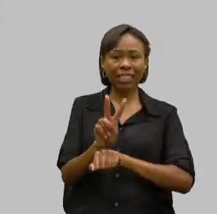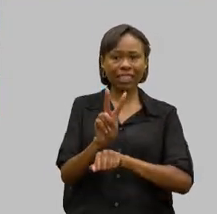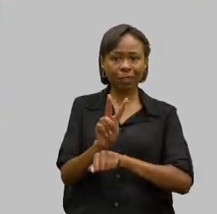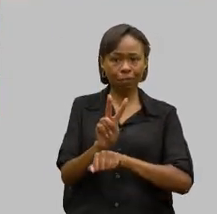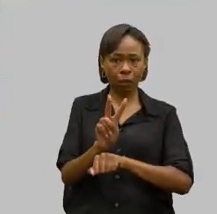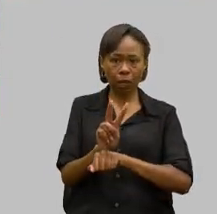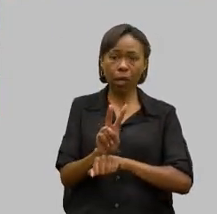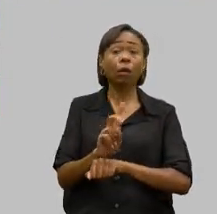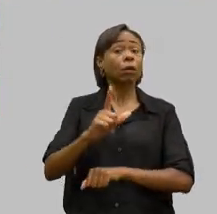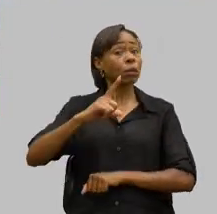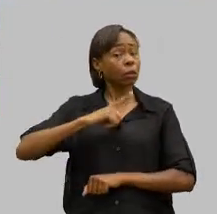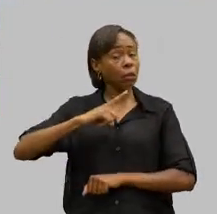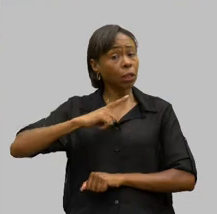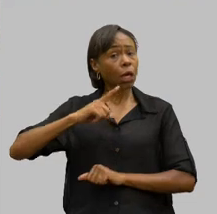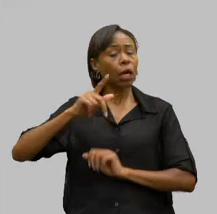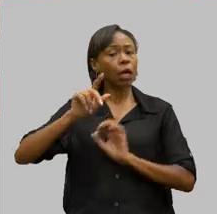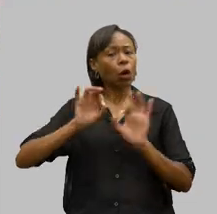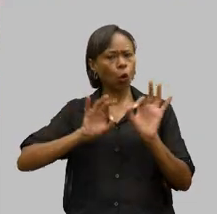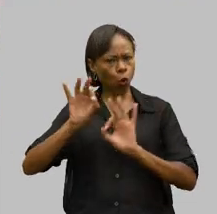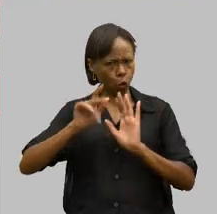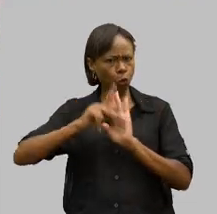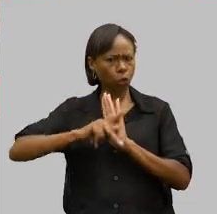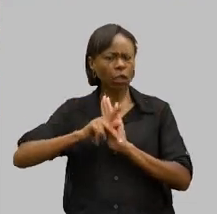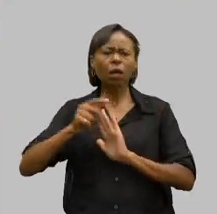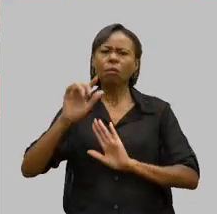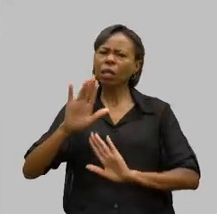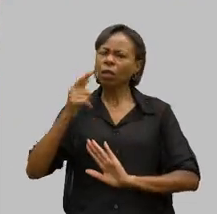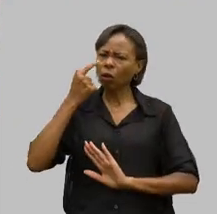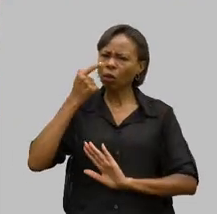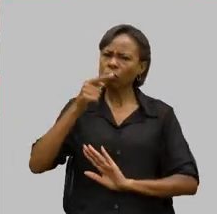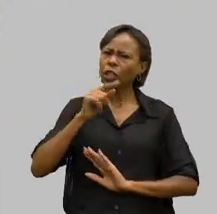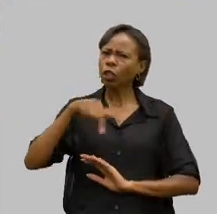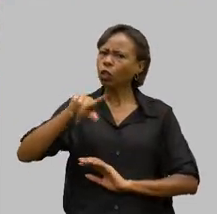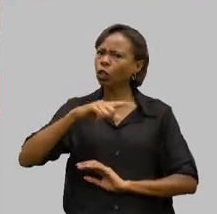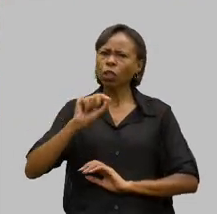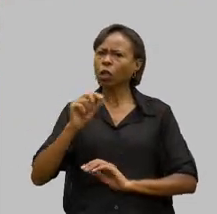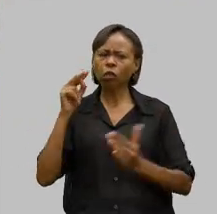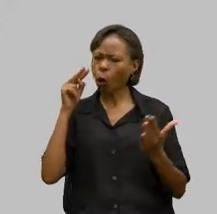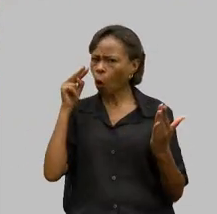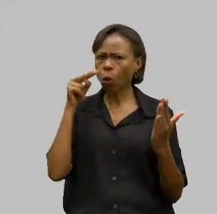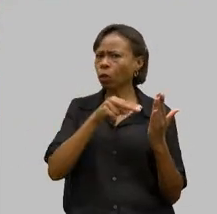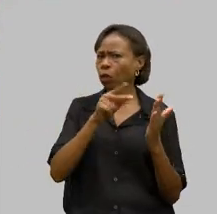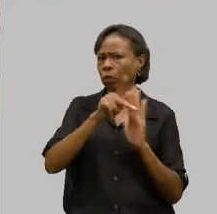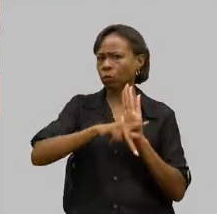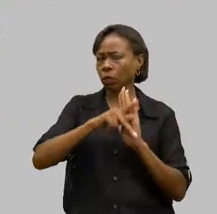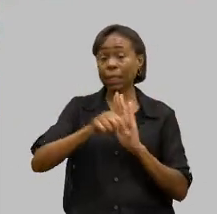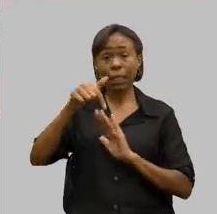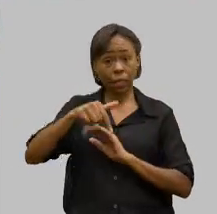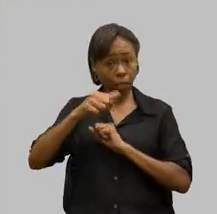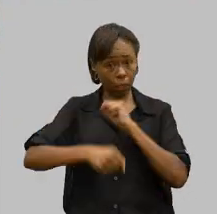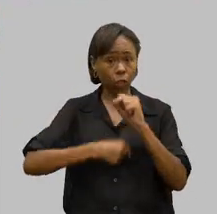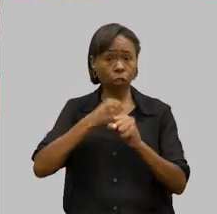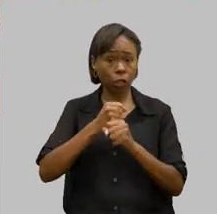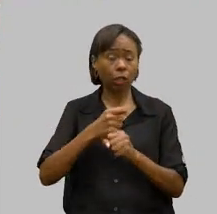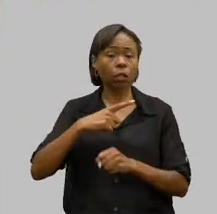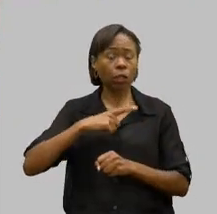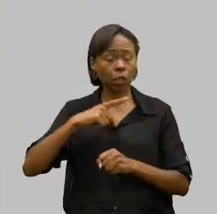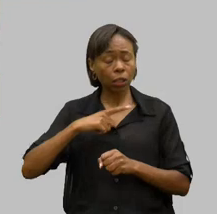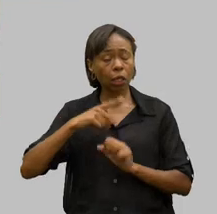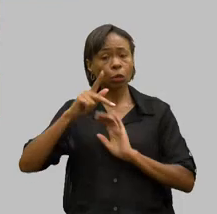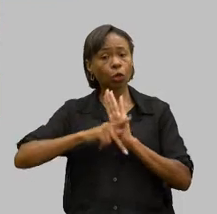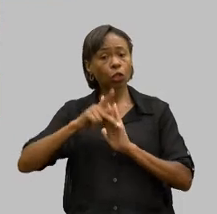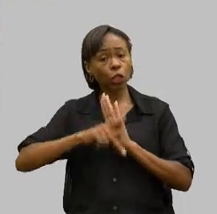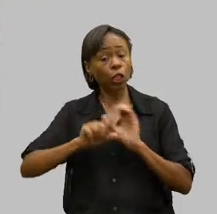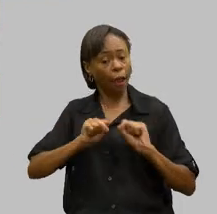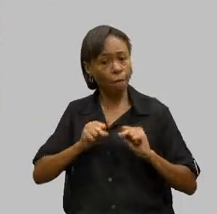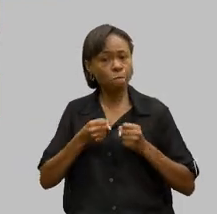projetos, e eu vi alguns estudos que não estão levando em consideração os projetos. Então, este ano, nós temos o projeto do reforço escolar. Eu